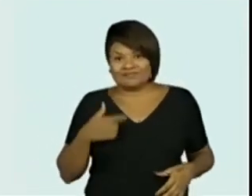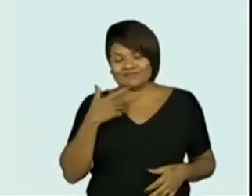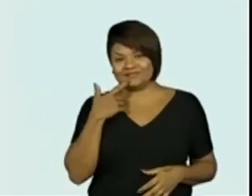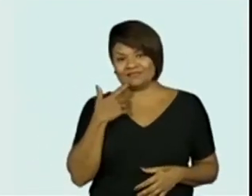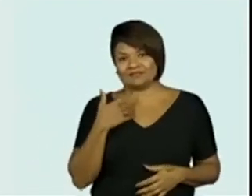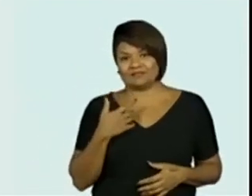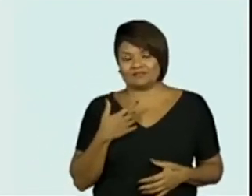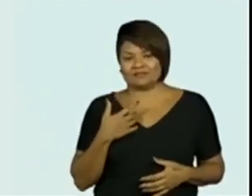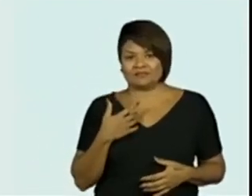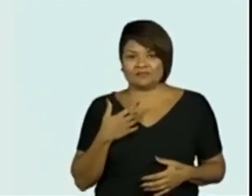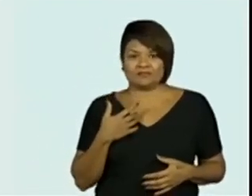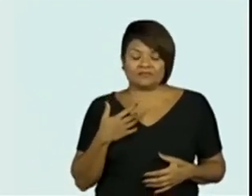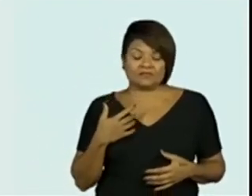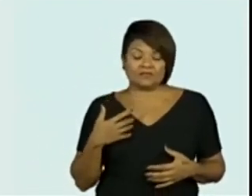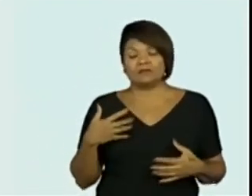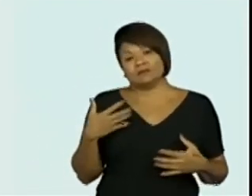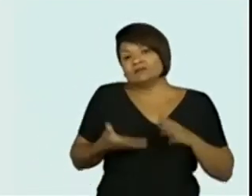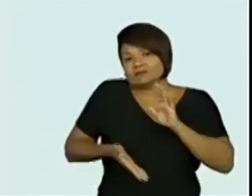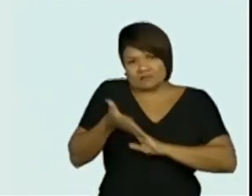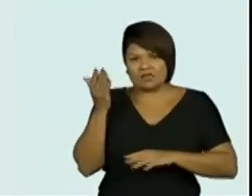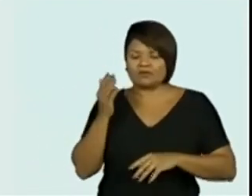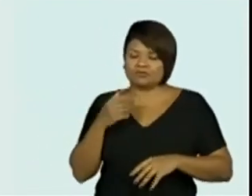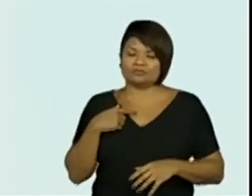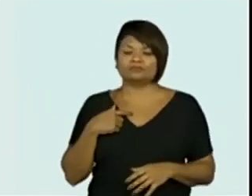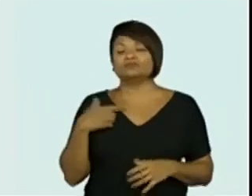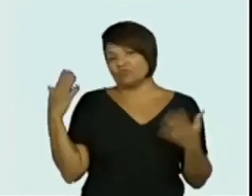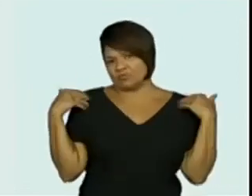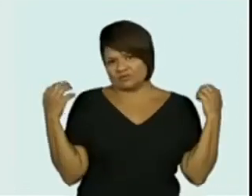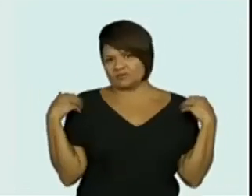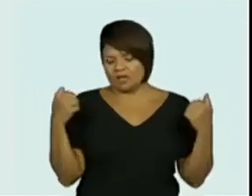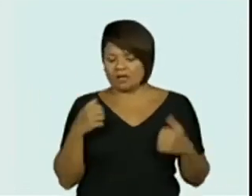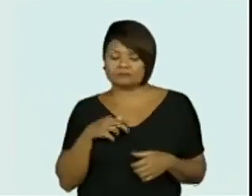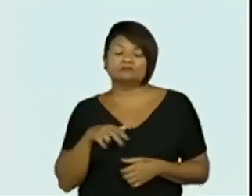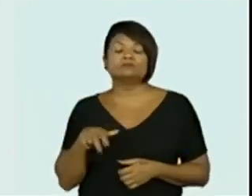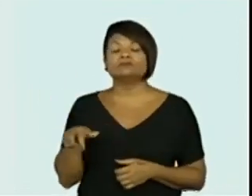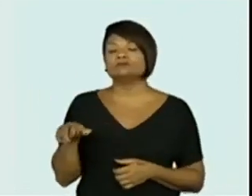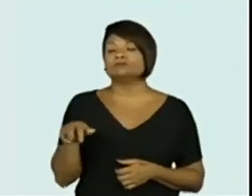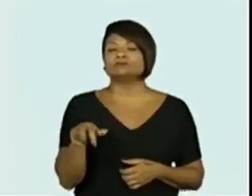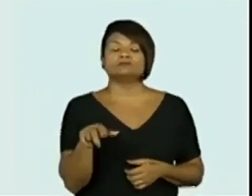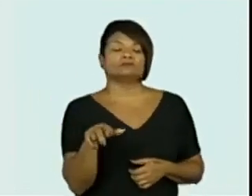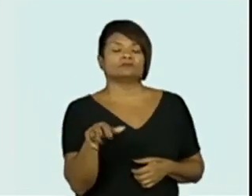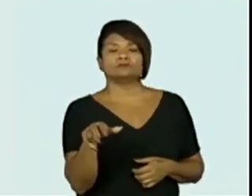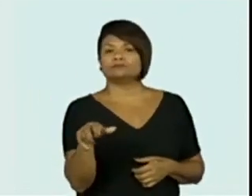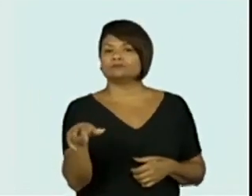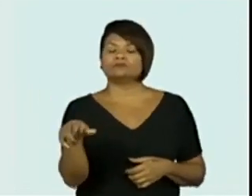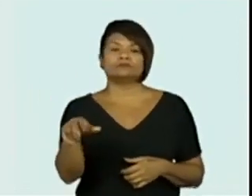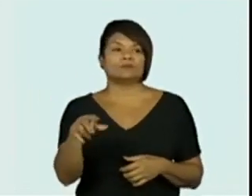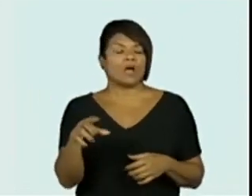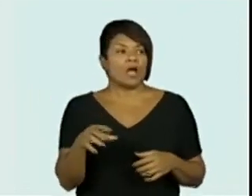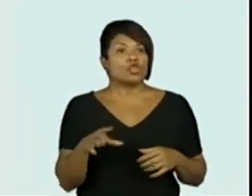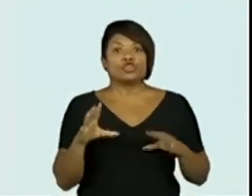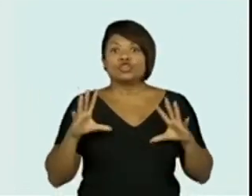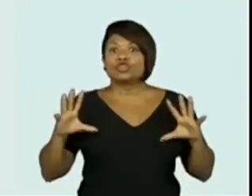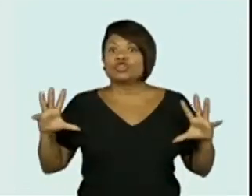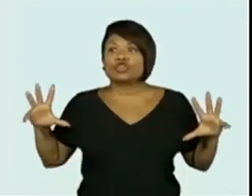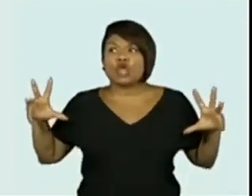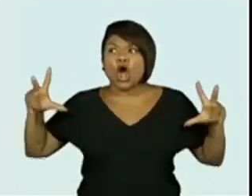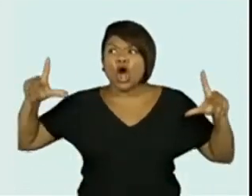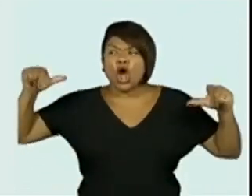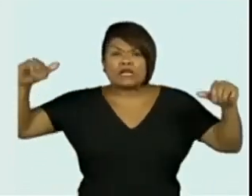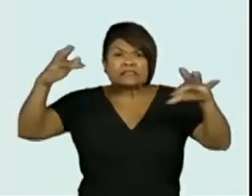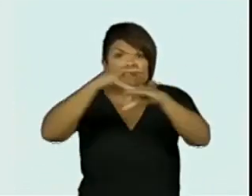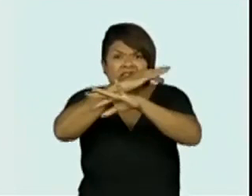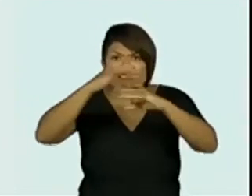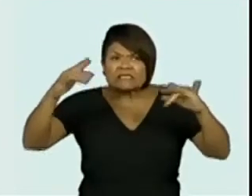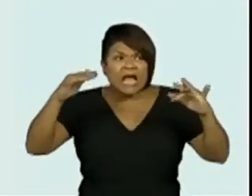praça. Quando a moça apareceu, foi aquele espanto. O disse que disse murchou no mesmo